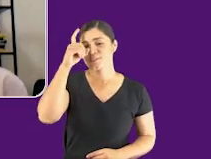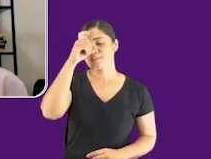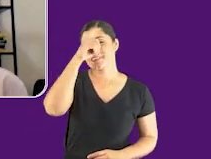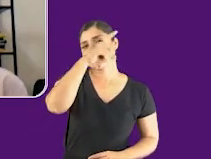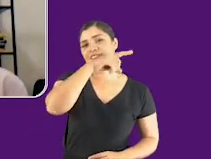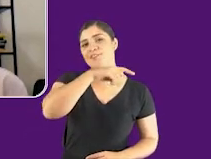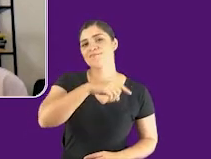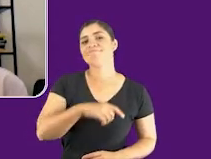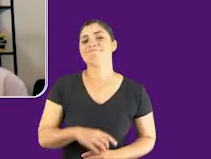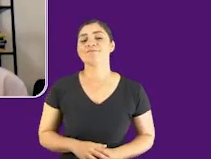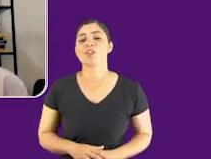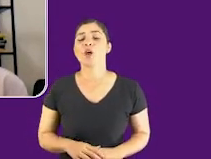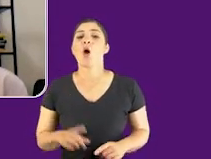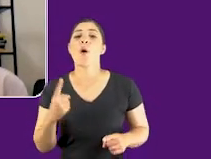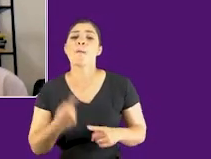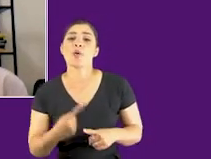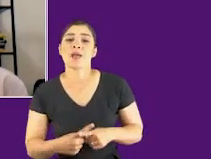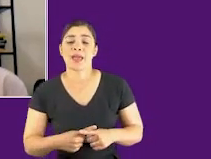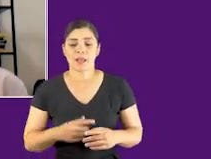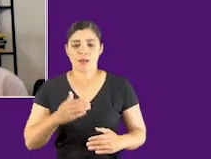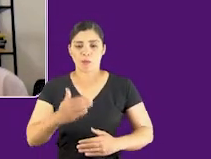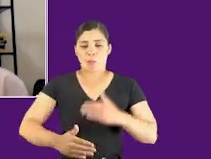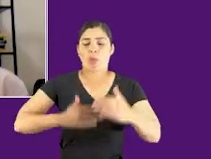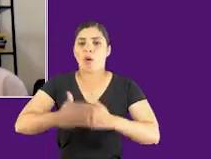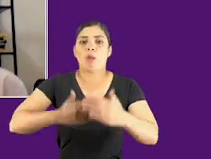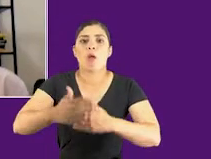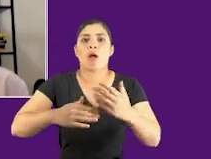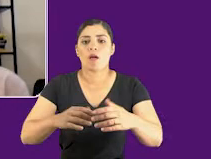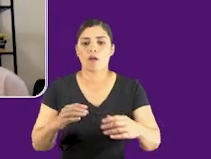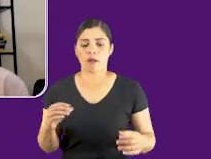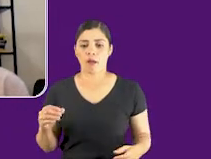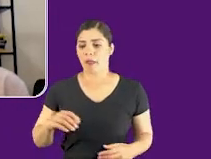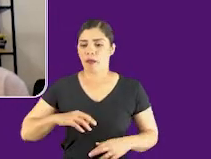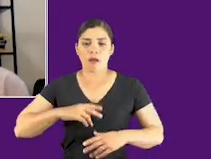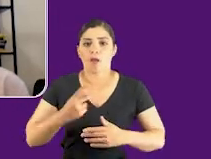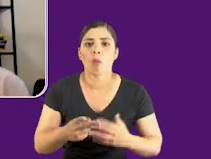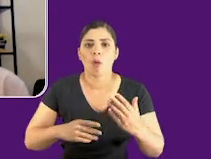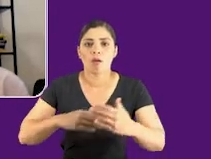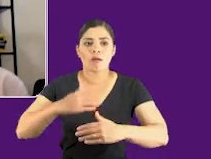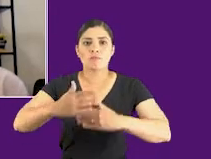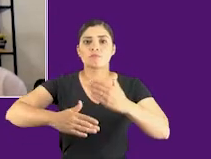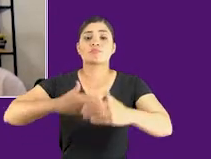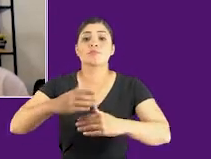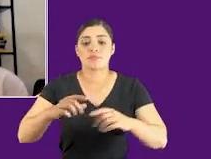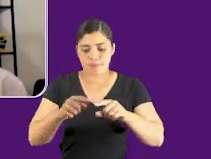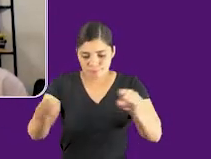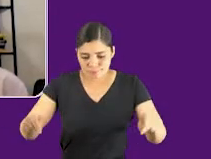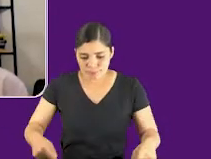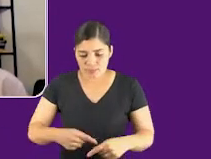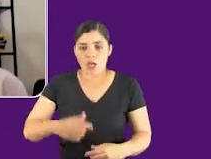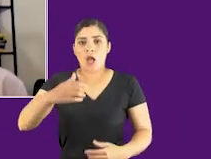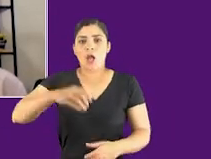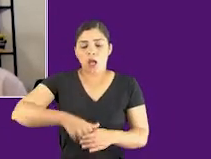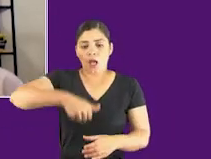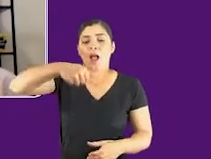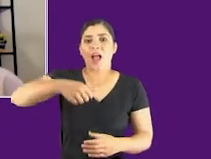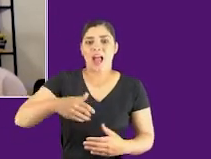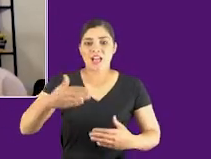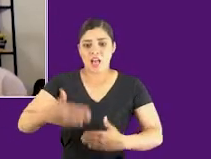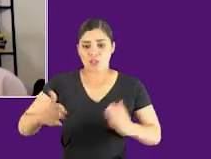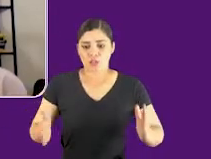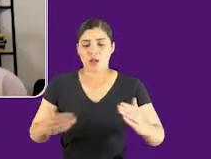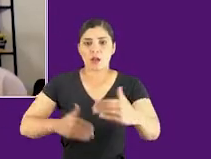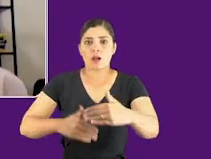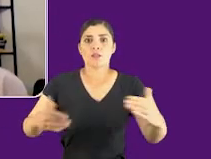Porque como cresceu muito rápido tá muito desorganizado você pede um negocinho desse tamanhinho e vem encaixa encaixa encaixa encaixa